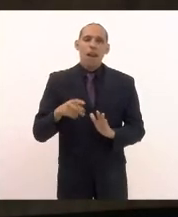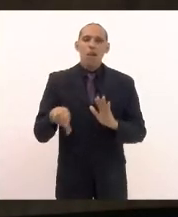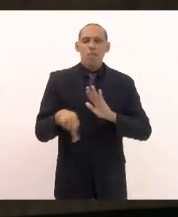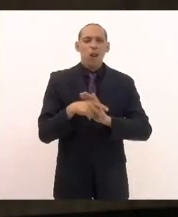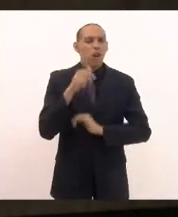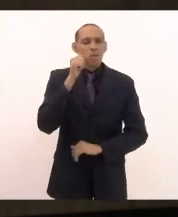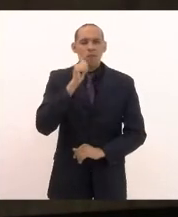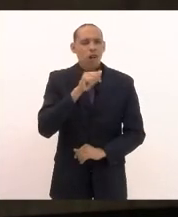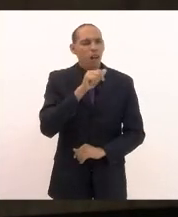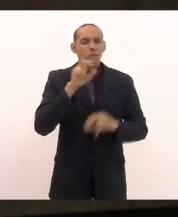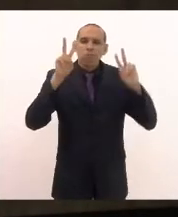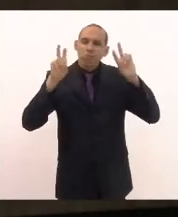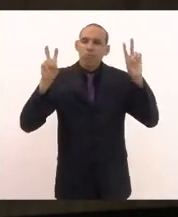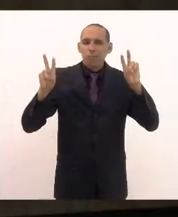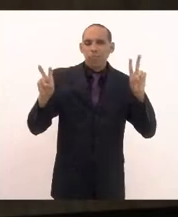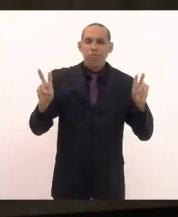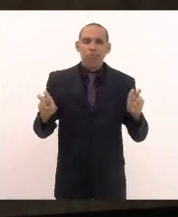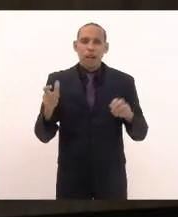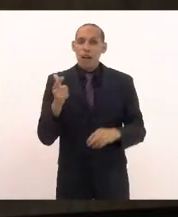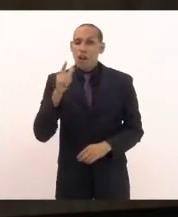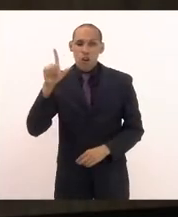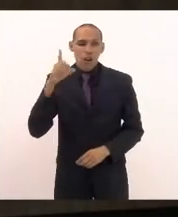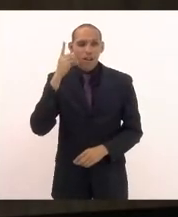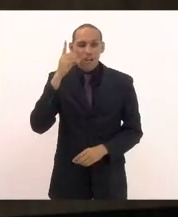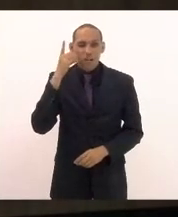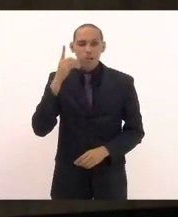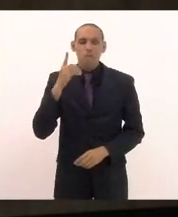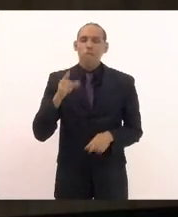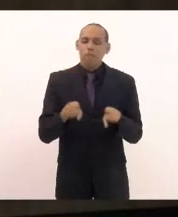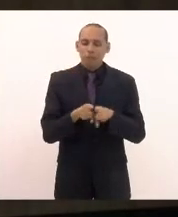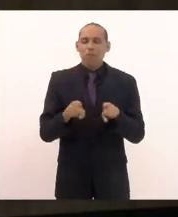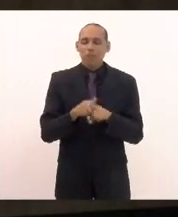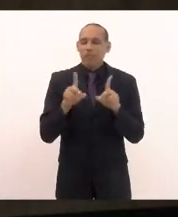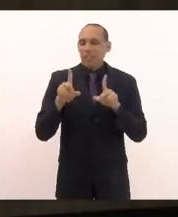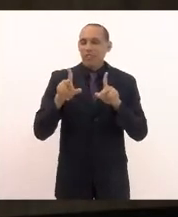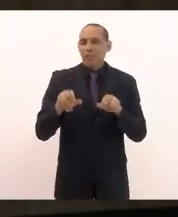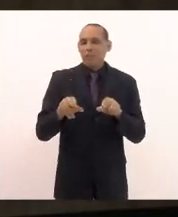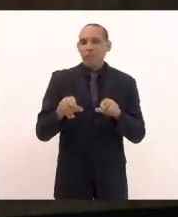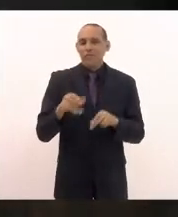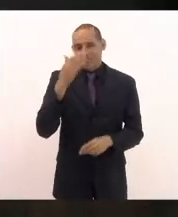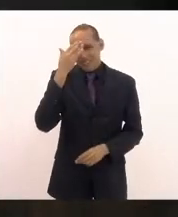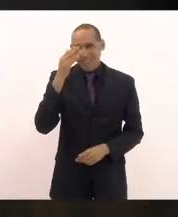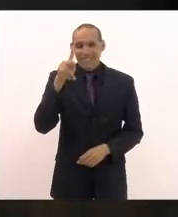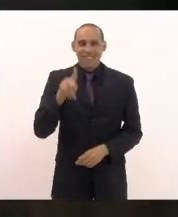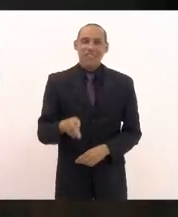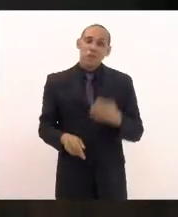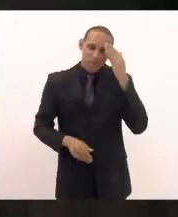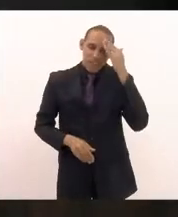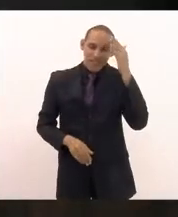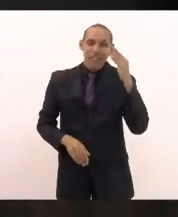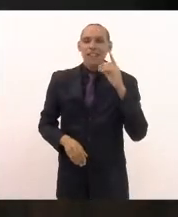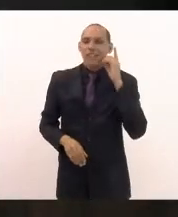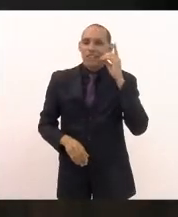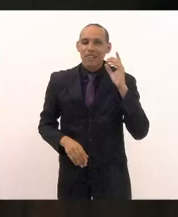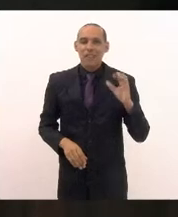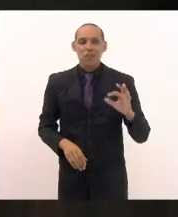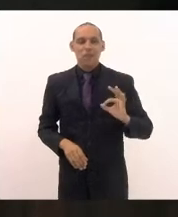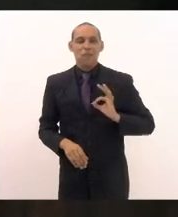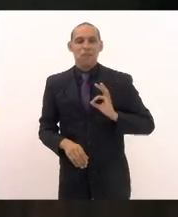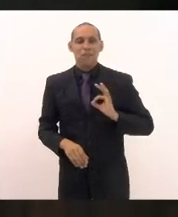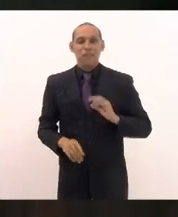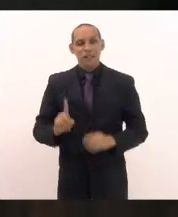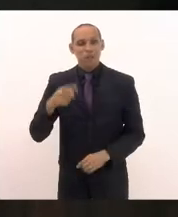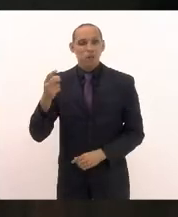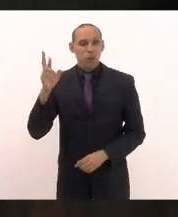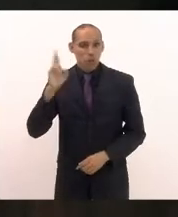das mulheres, e tenho certeza que as demais deputadas também assim o fizeram. Obrigada, presidente. Obrigada, deputada Marta Rocha. Deputada Renata, logo em